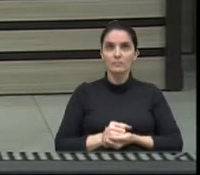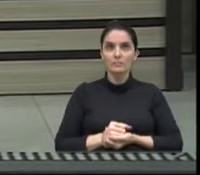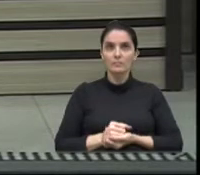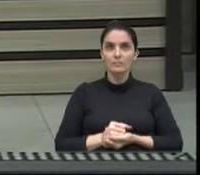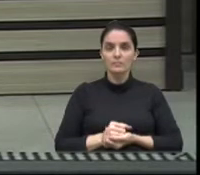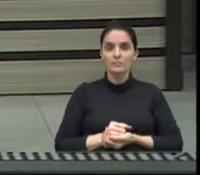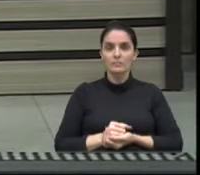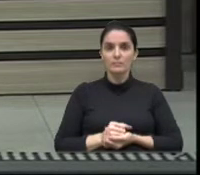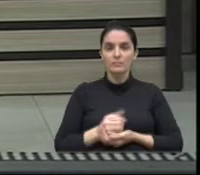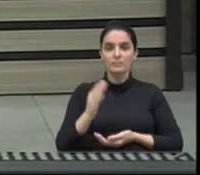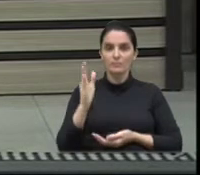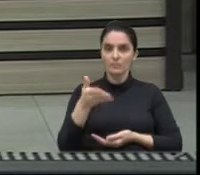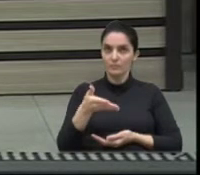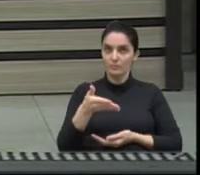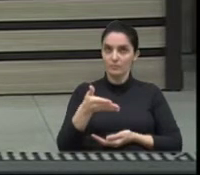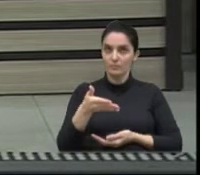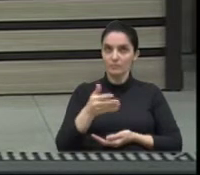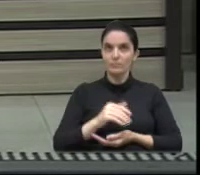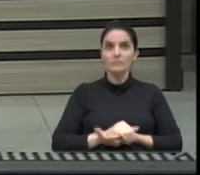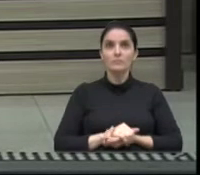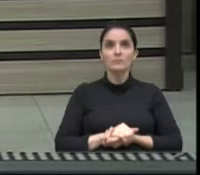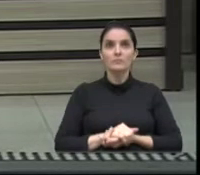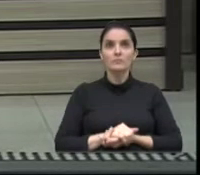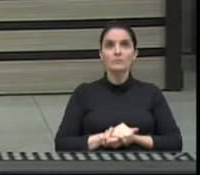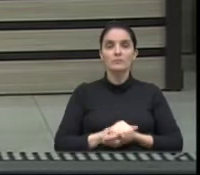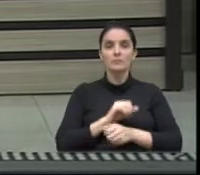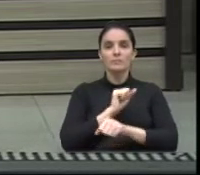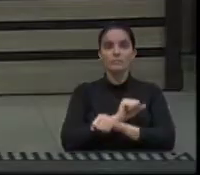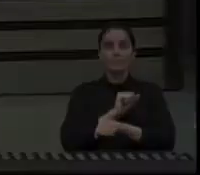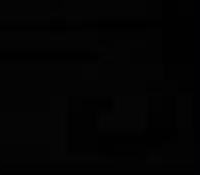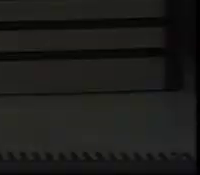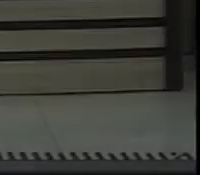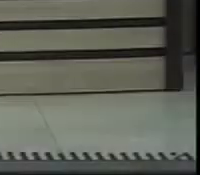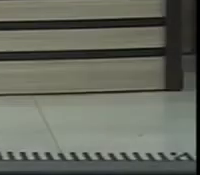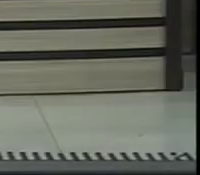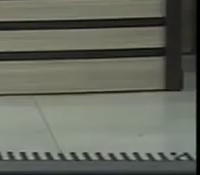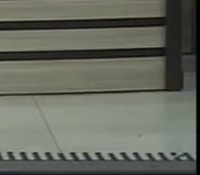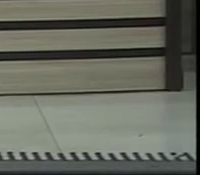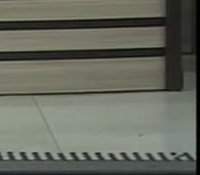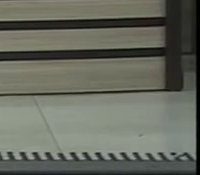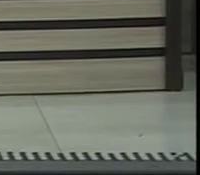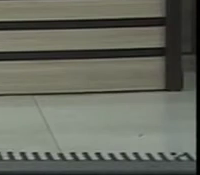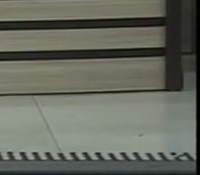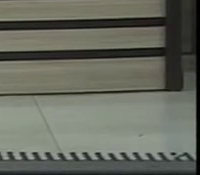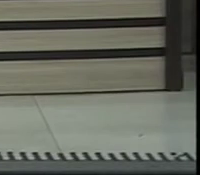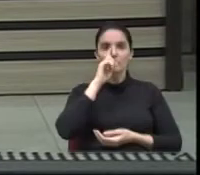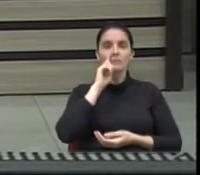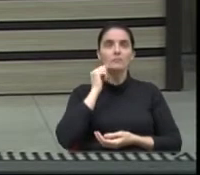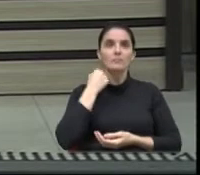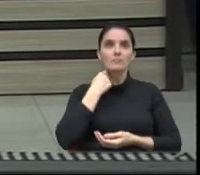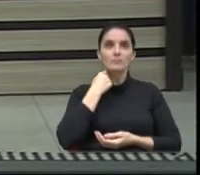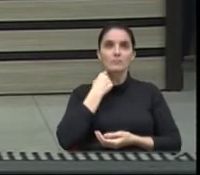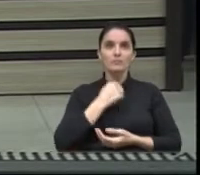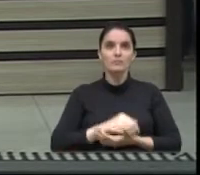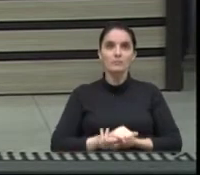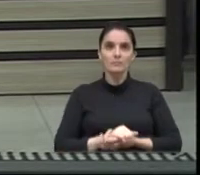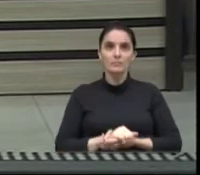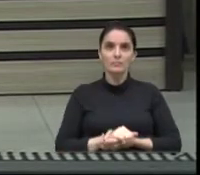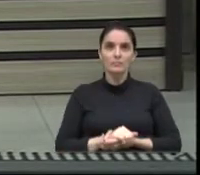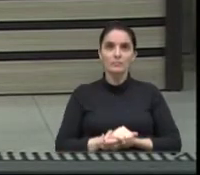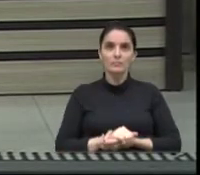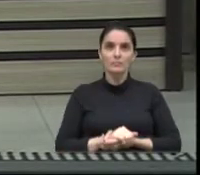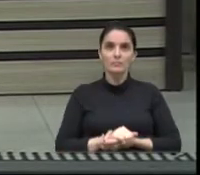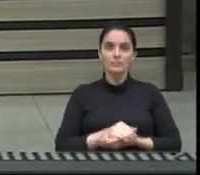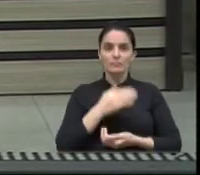Nesse exato momento, está suspenso o trabalho. Pois não, a questão de ordem, vereador Milton Santos. Queria